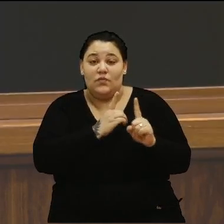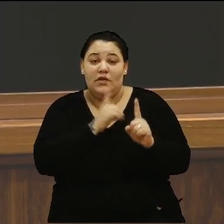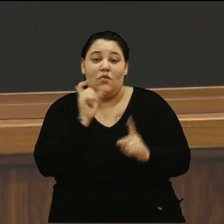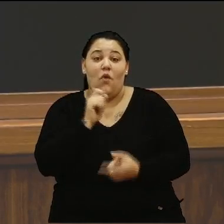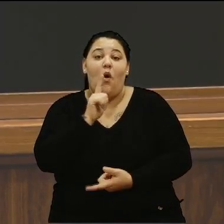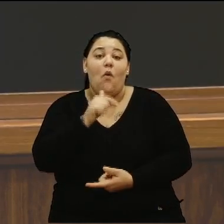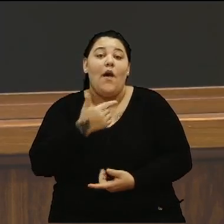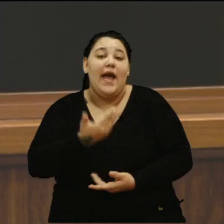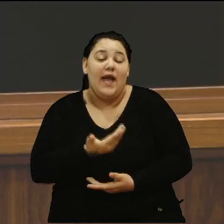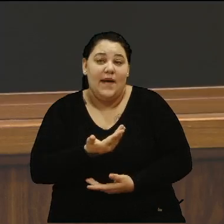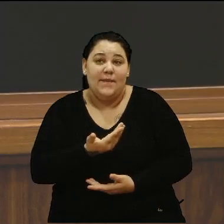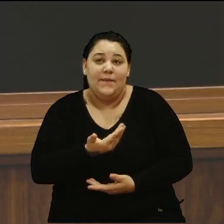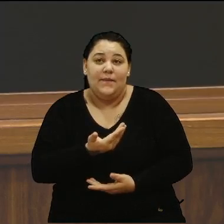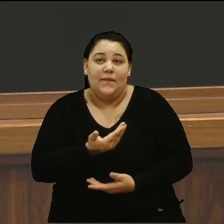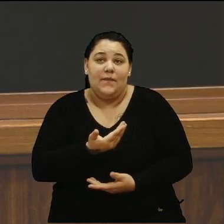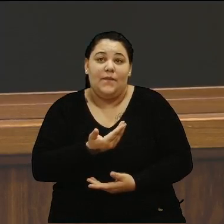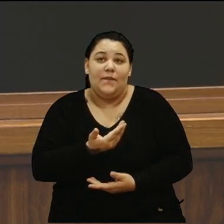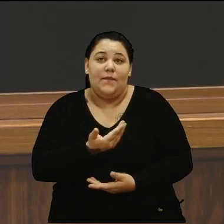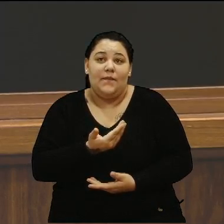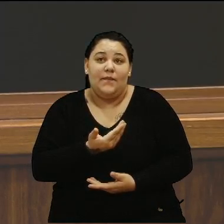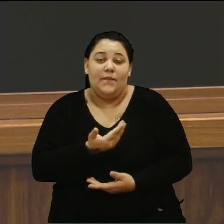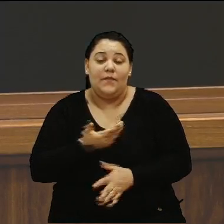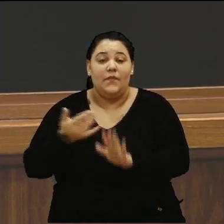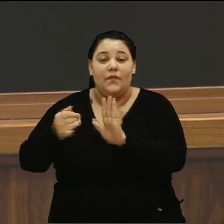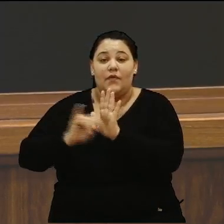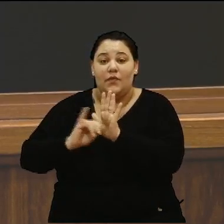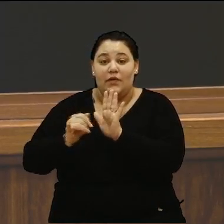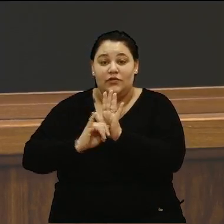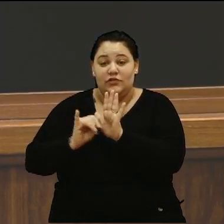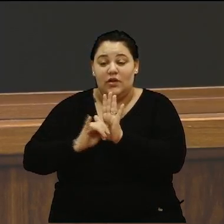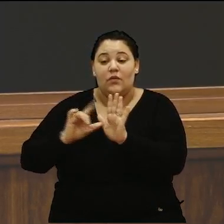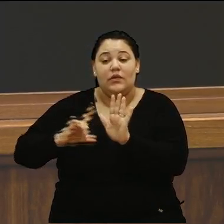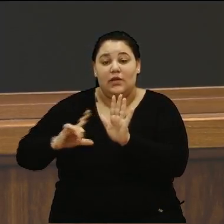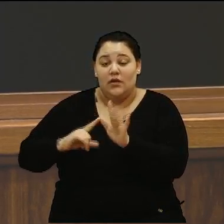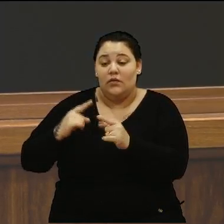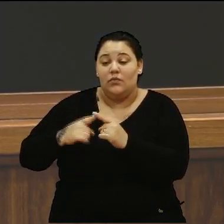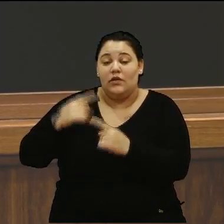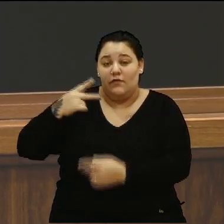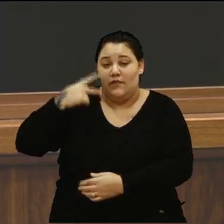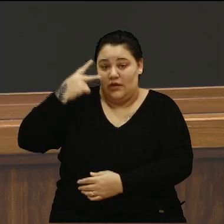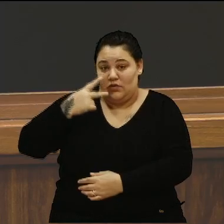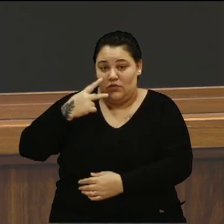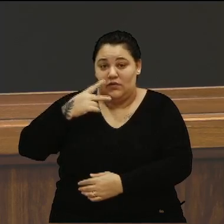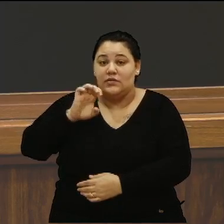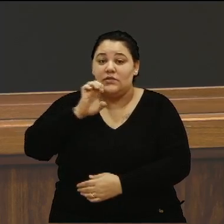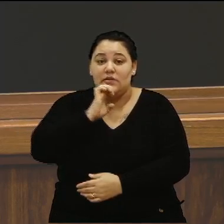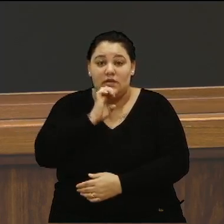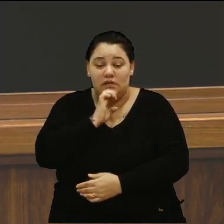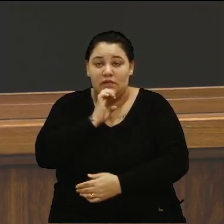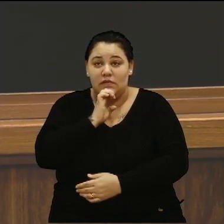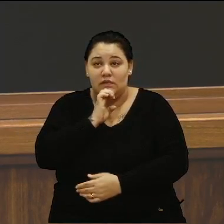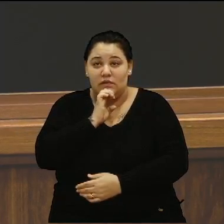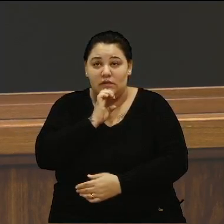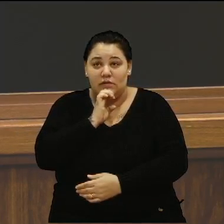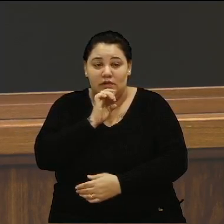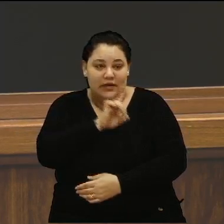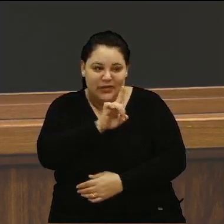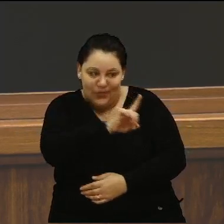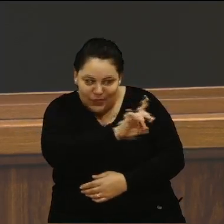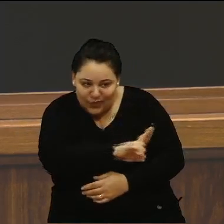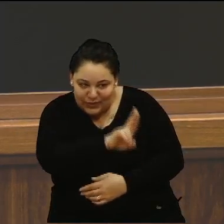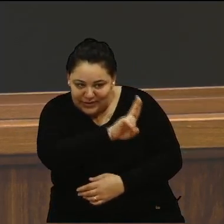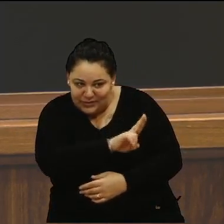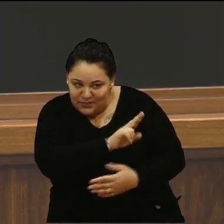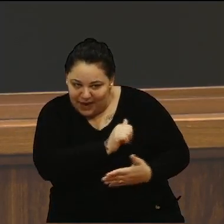são os editais que tem, porque vereadora Estela, e não estou lhe usando como escadinha,